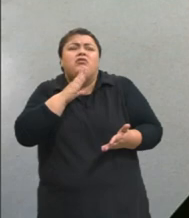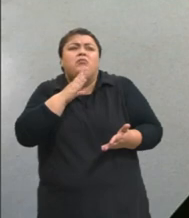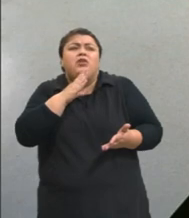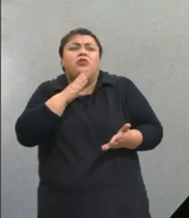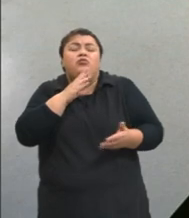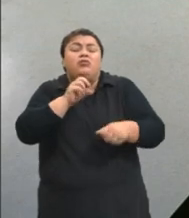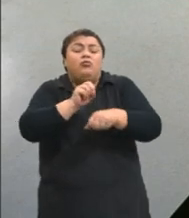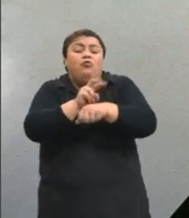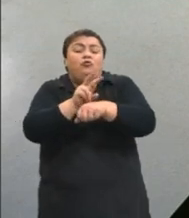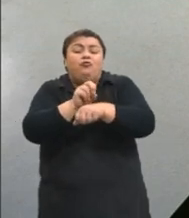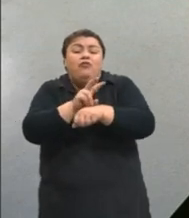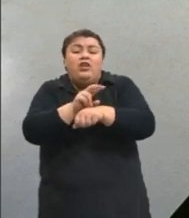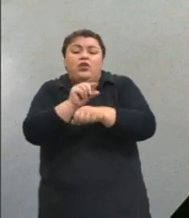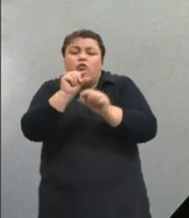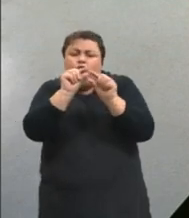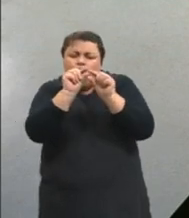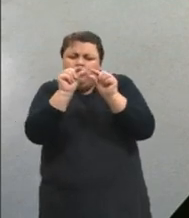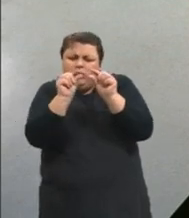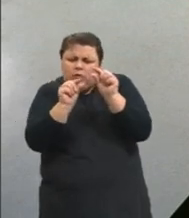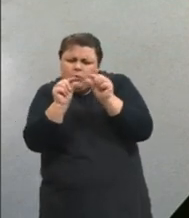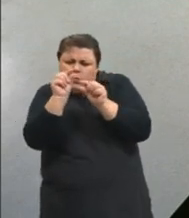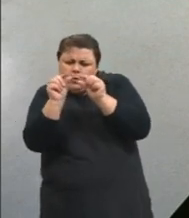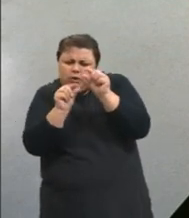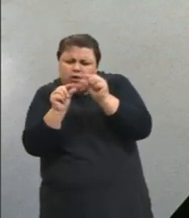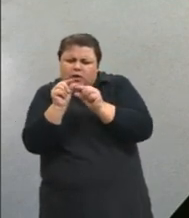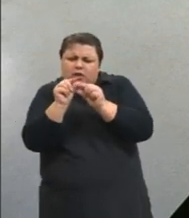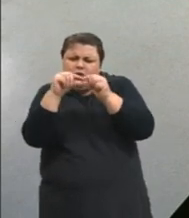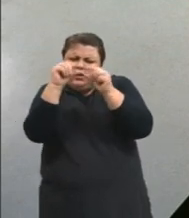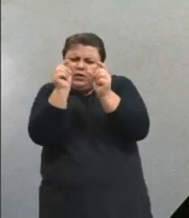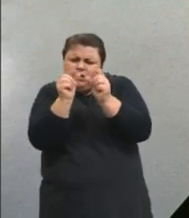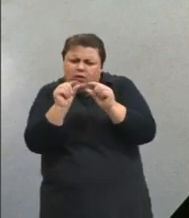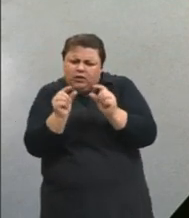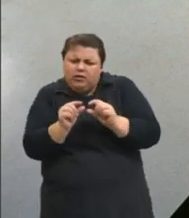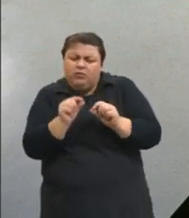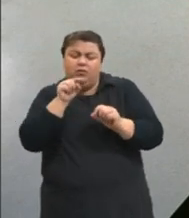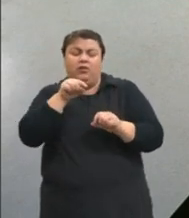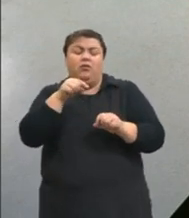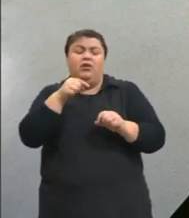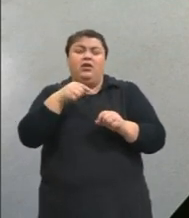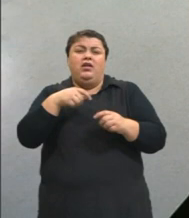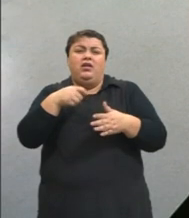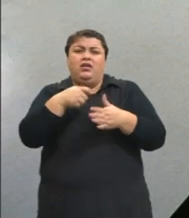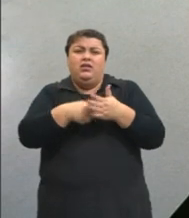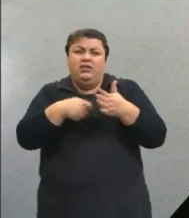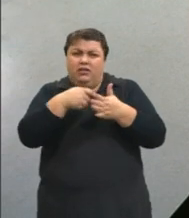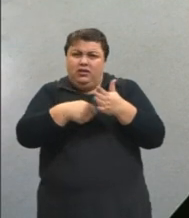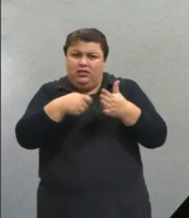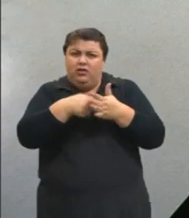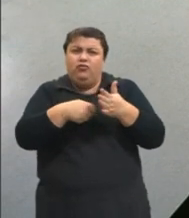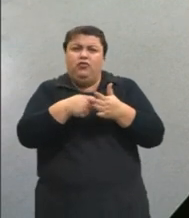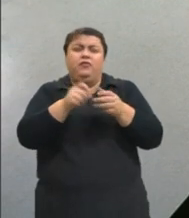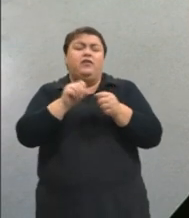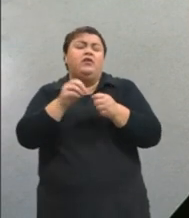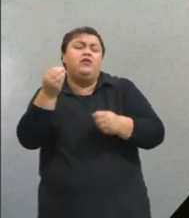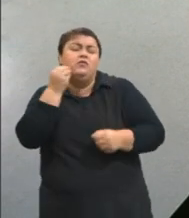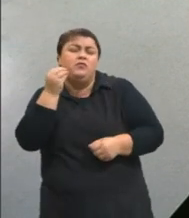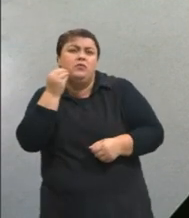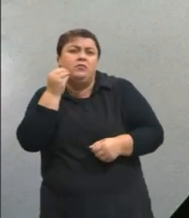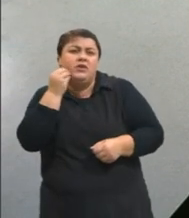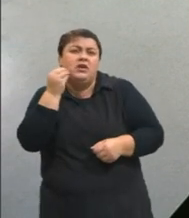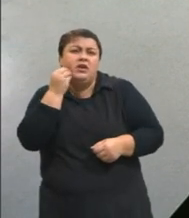né? Micro-organismos. Então, eles era mesmo tentativa e erro, né? Eles iam em experimento, tentativa e